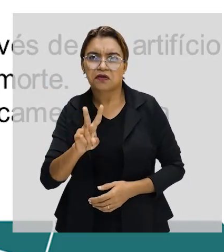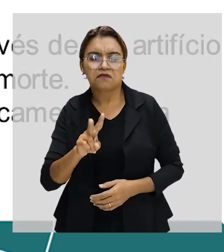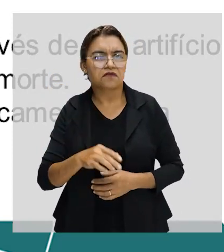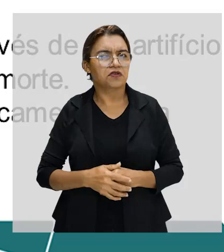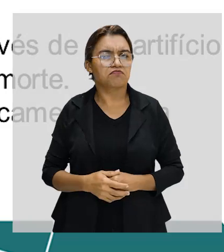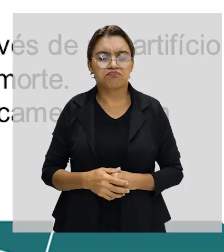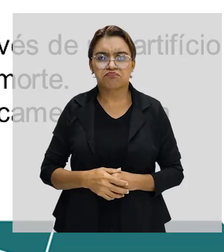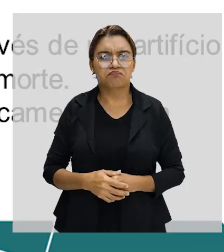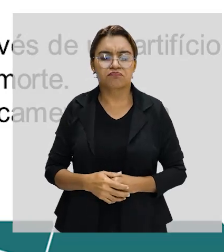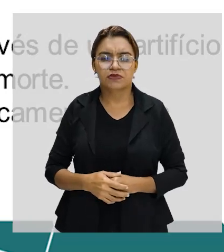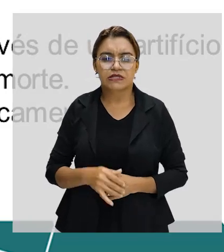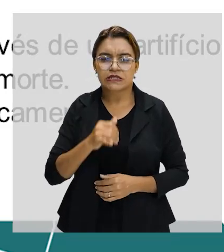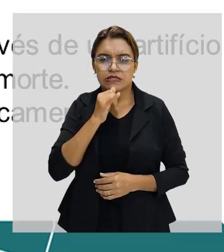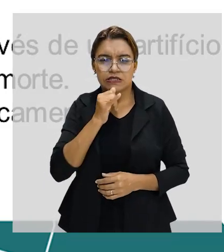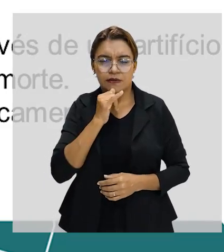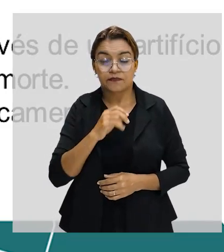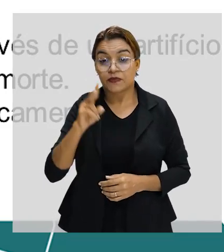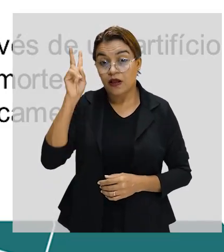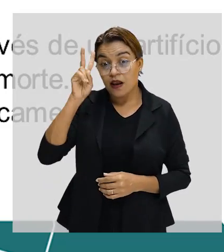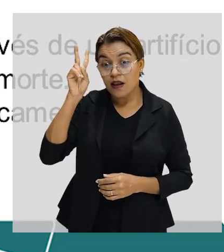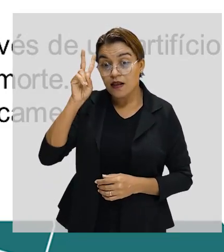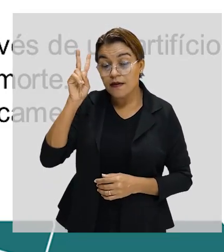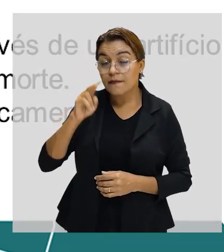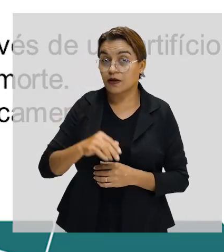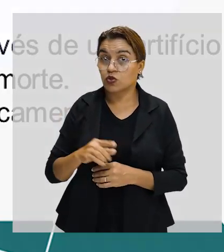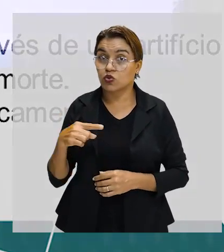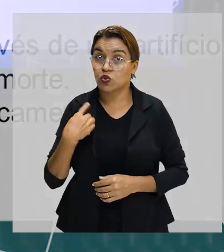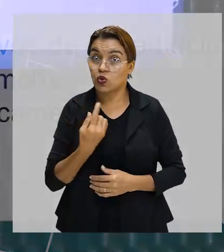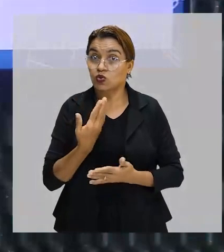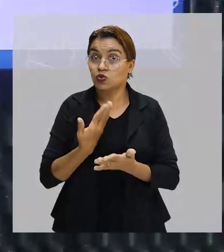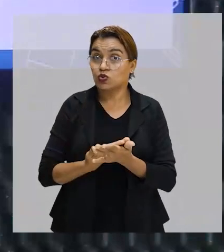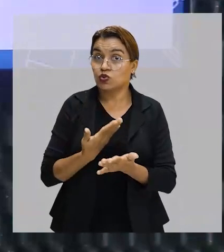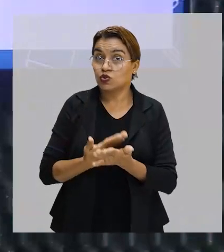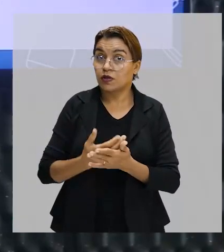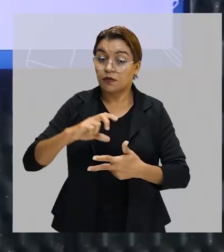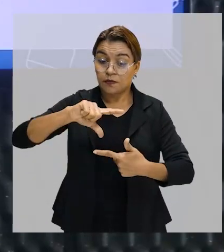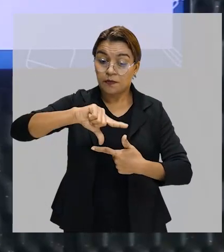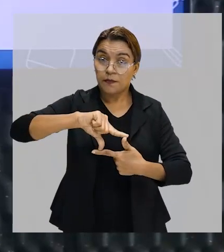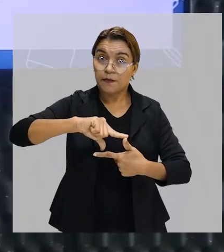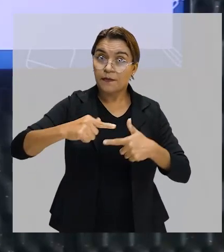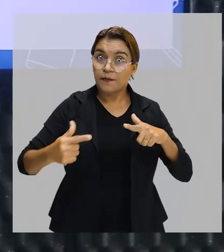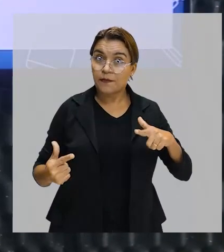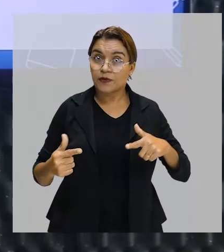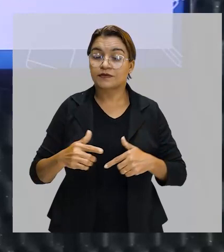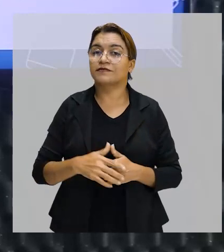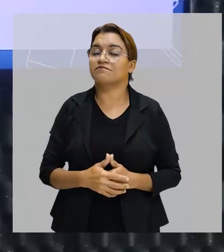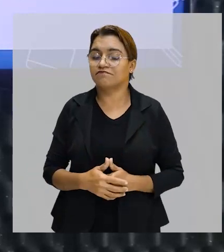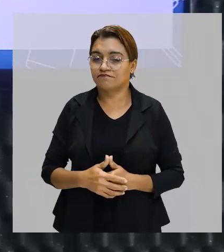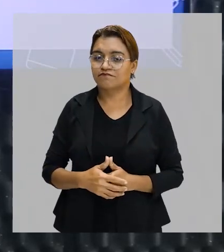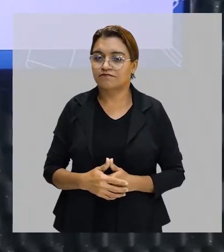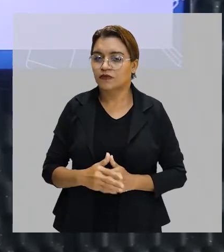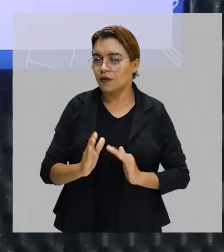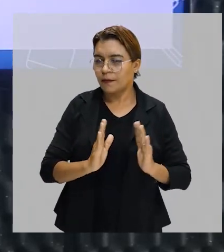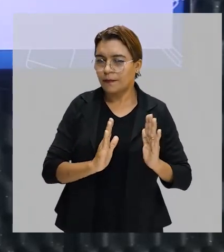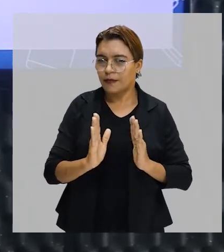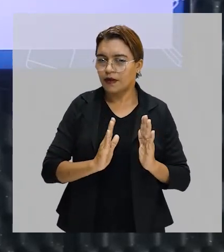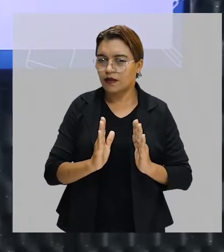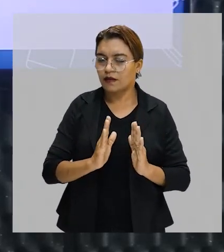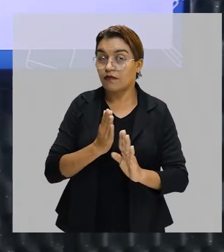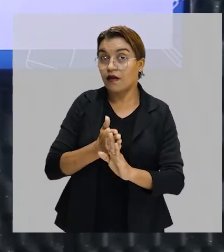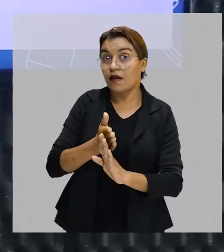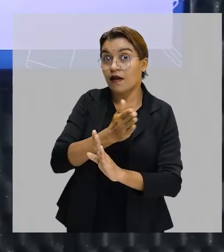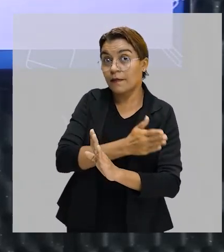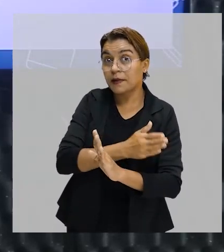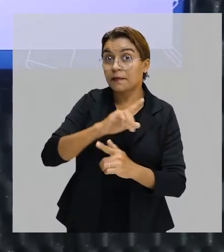vai. Lembrando, nós estamos trabalhando modernismo. Nós estamos na época